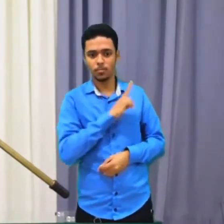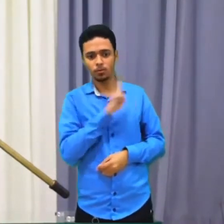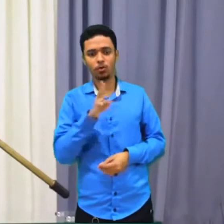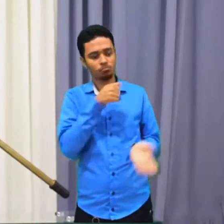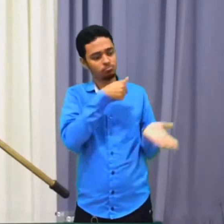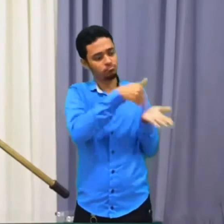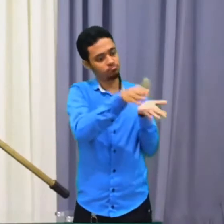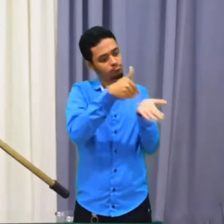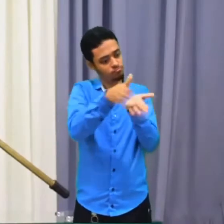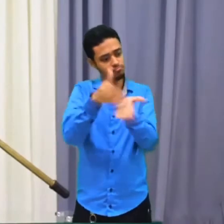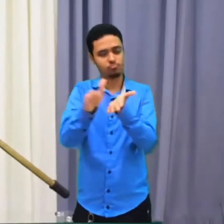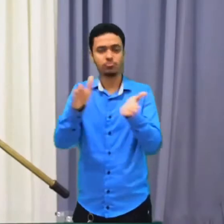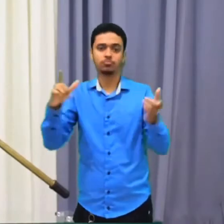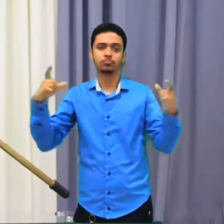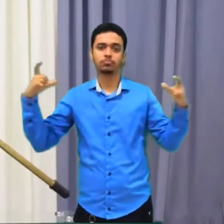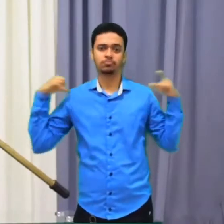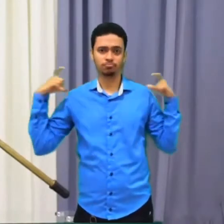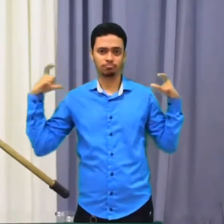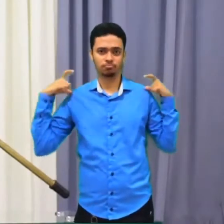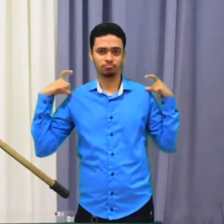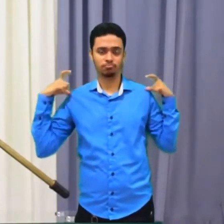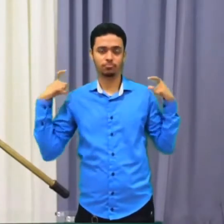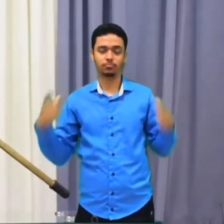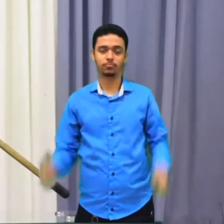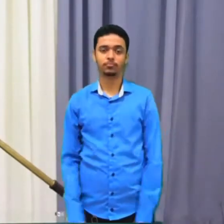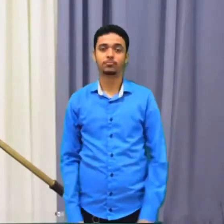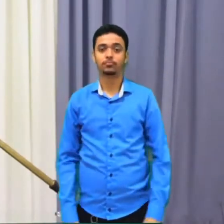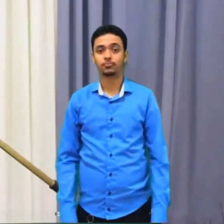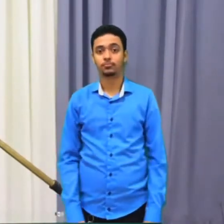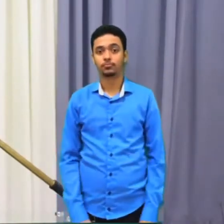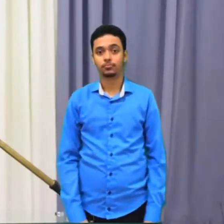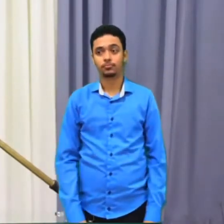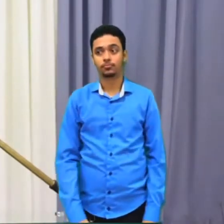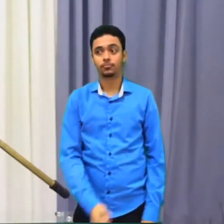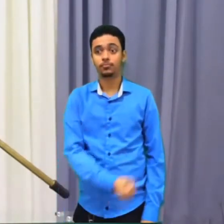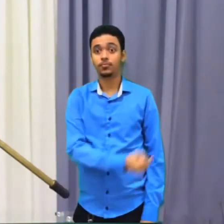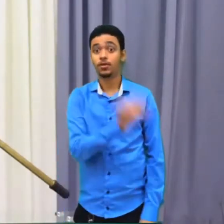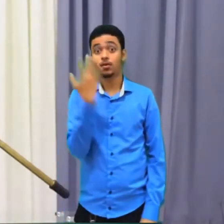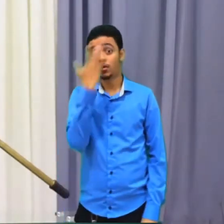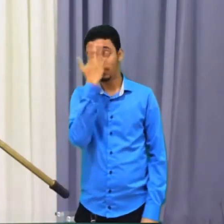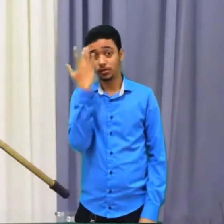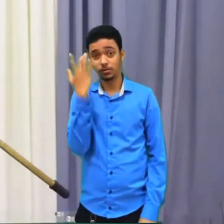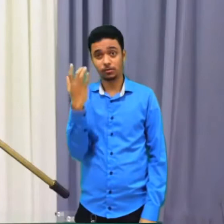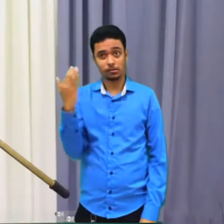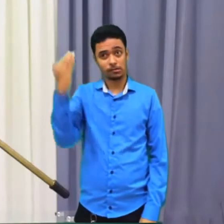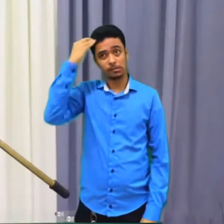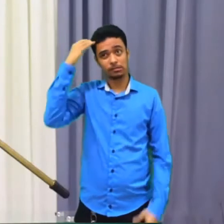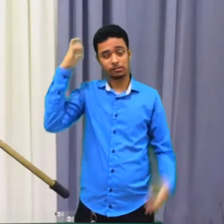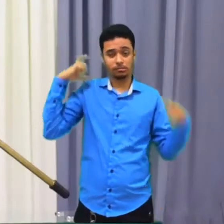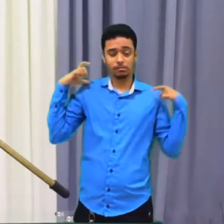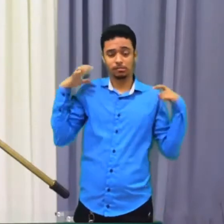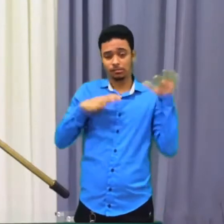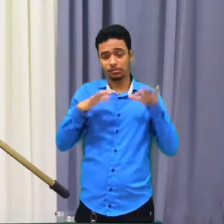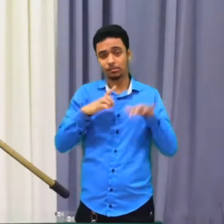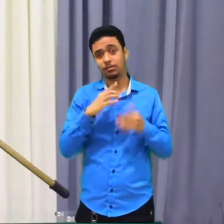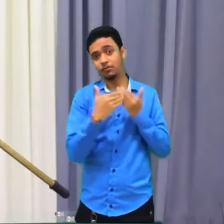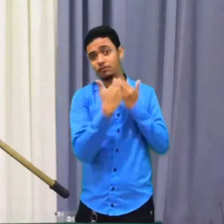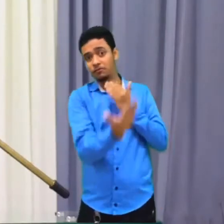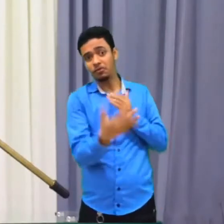expulsem os demônios. Quantas pessoas possessas sofrendo por este mundo